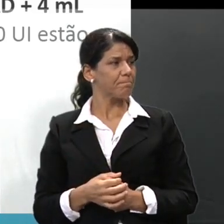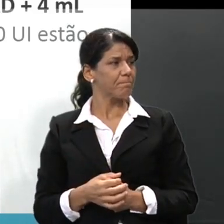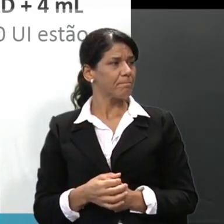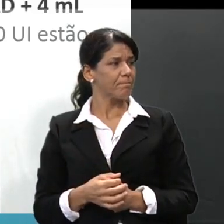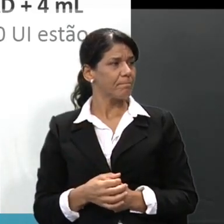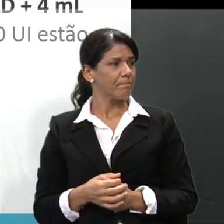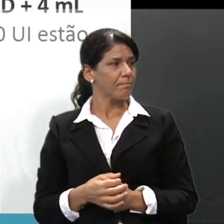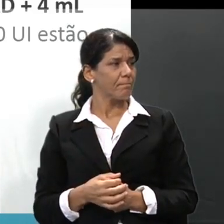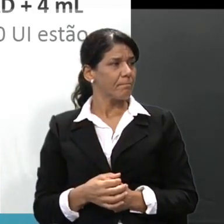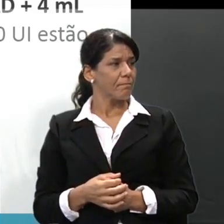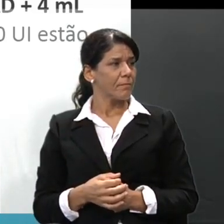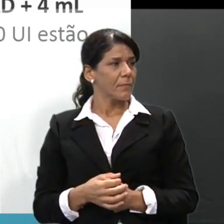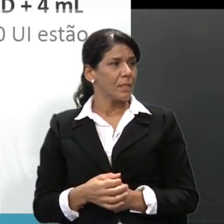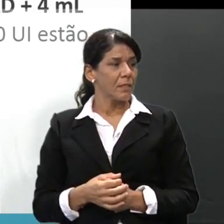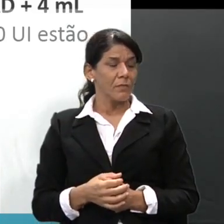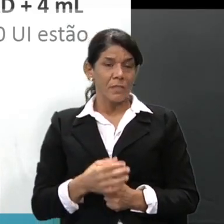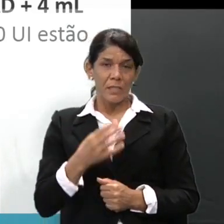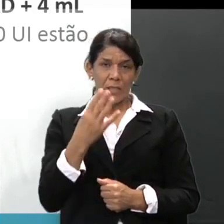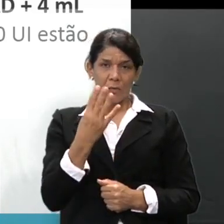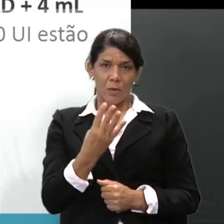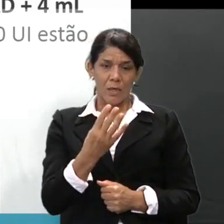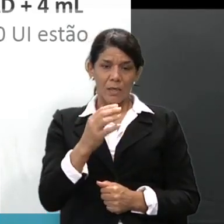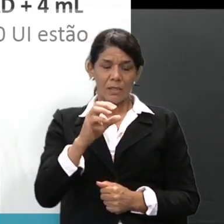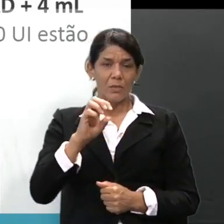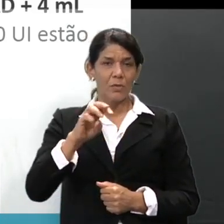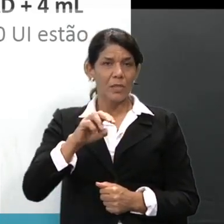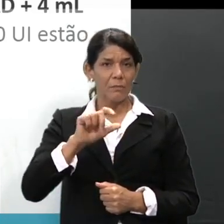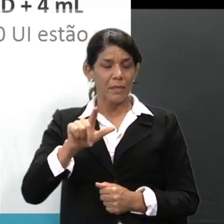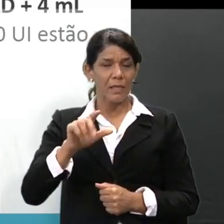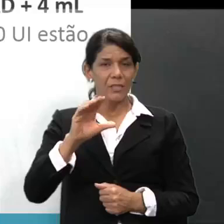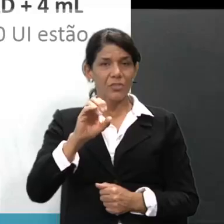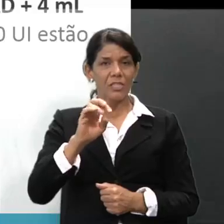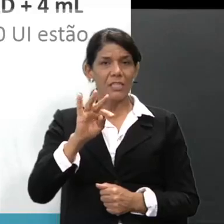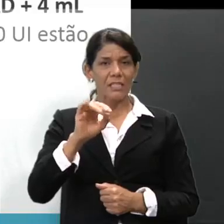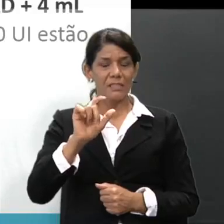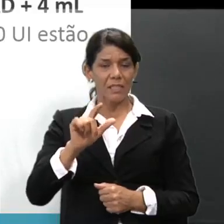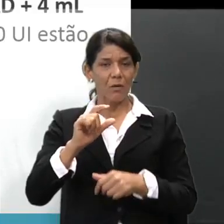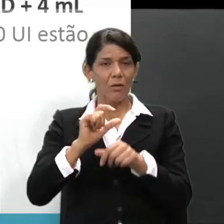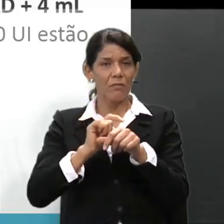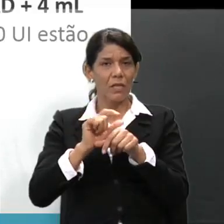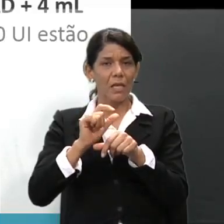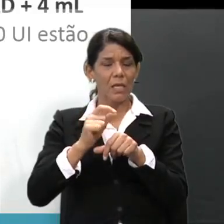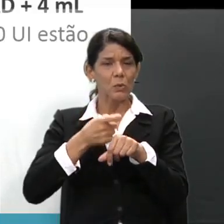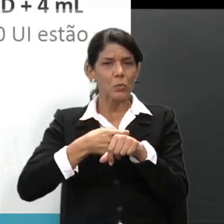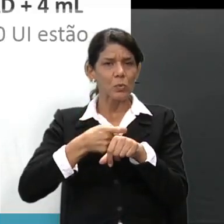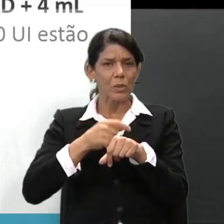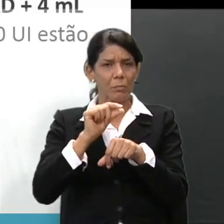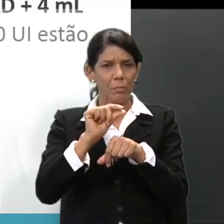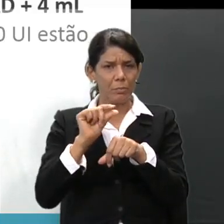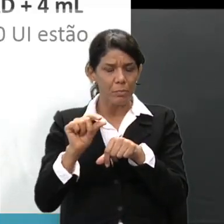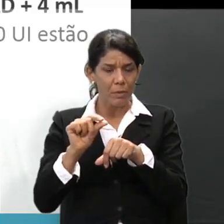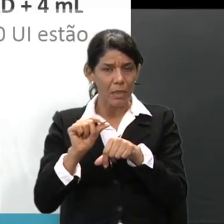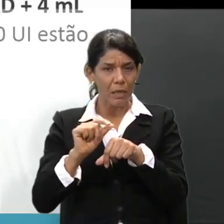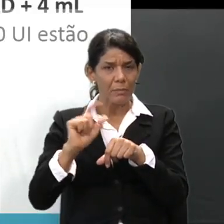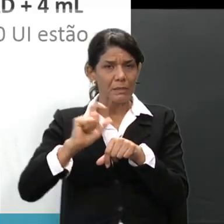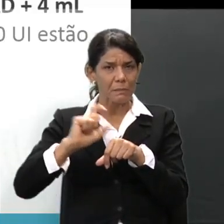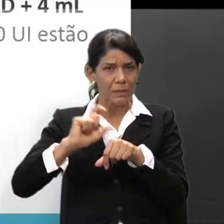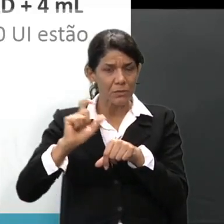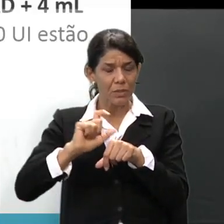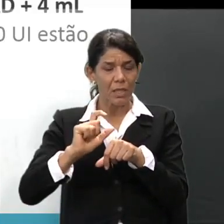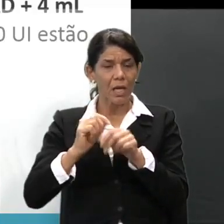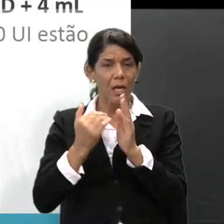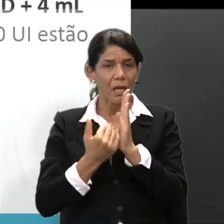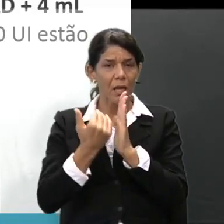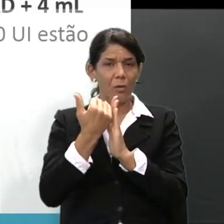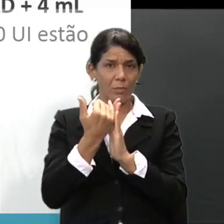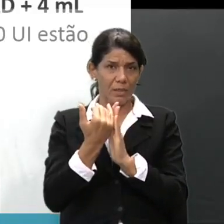4 ml de cristais, são os cristais que acabam excedendo essa capacidade. E aí nós temos a diferença nas